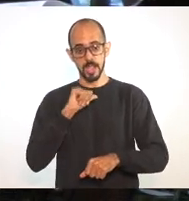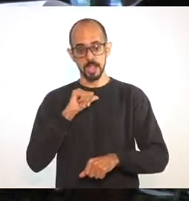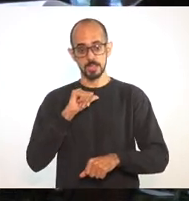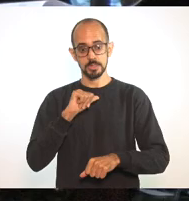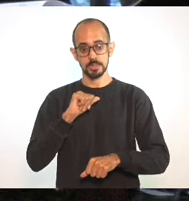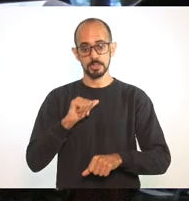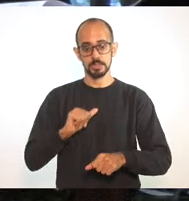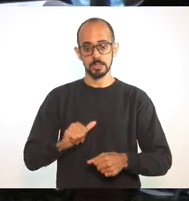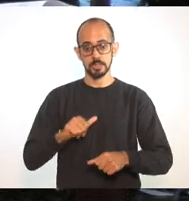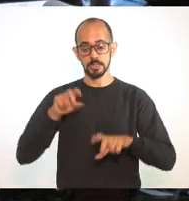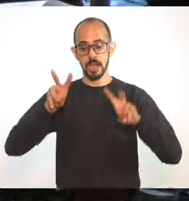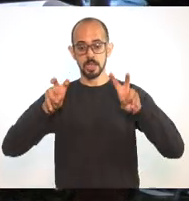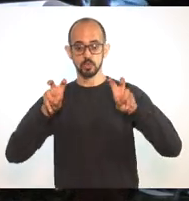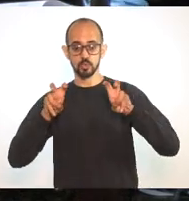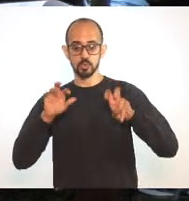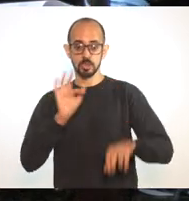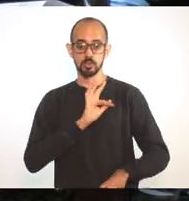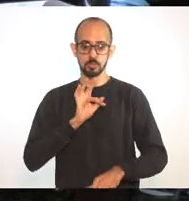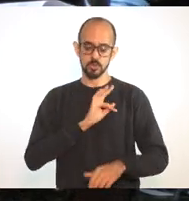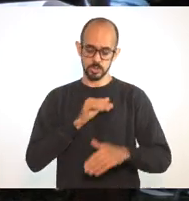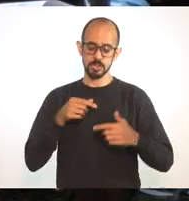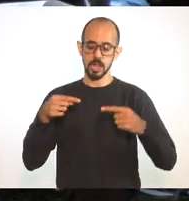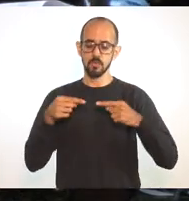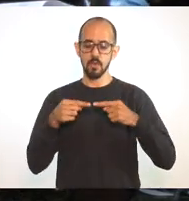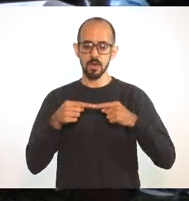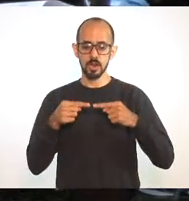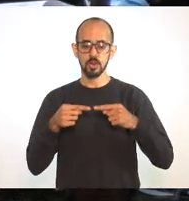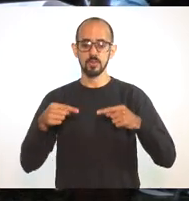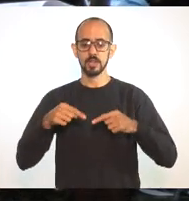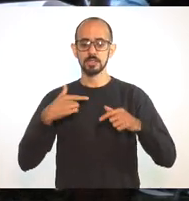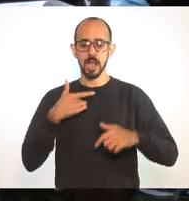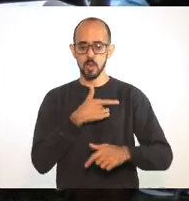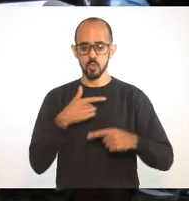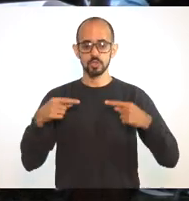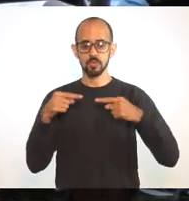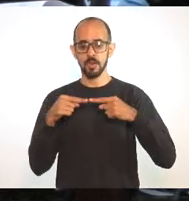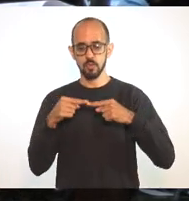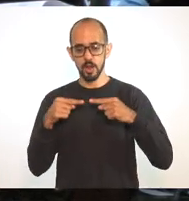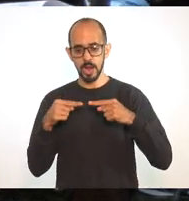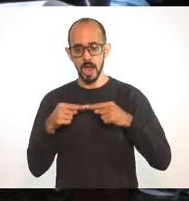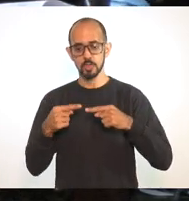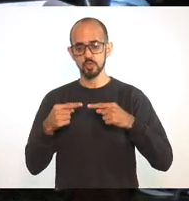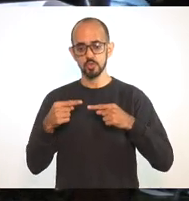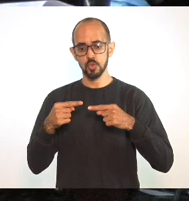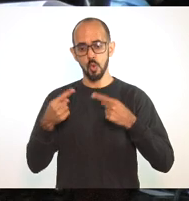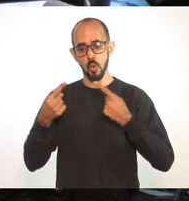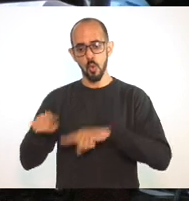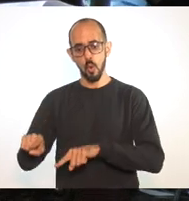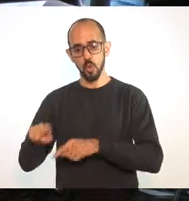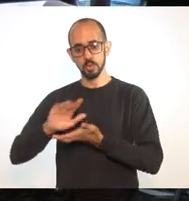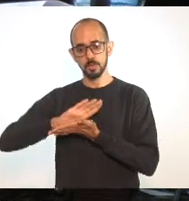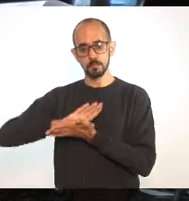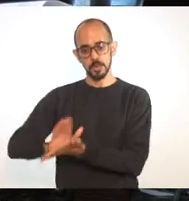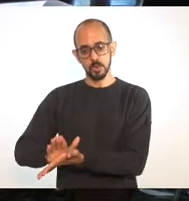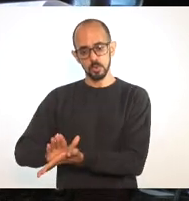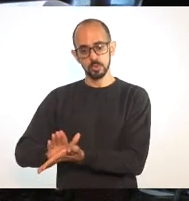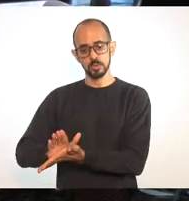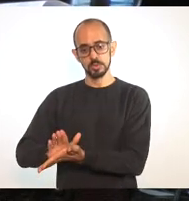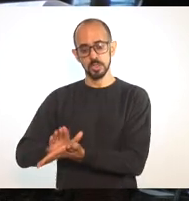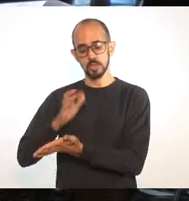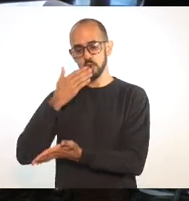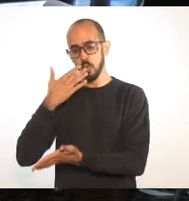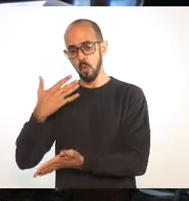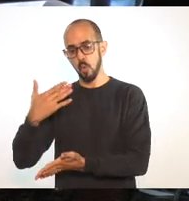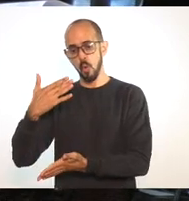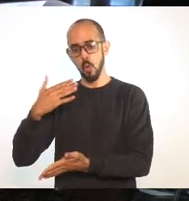e assuntos de polícia favorável, de saúde favorável, de combate às discriminações e preconceitos de raça, cor,